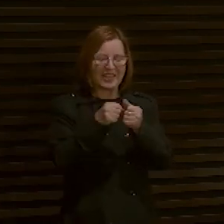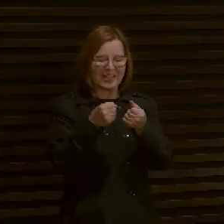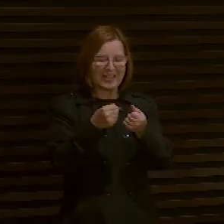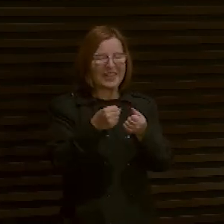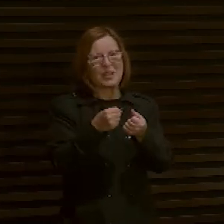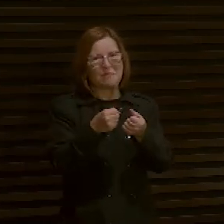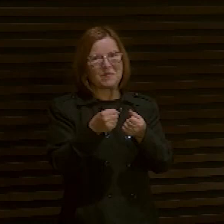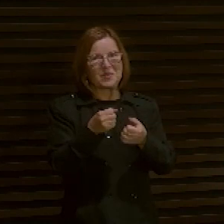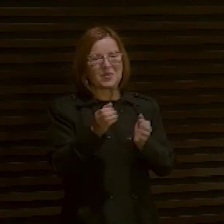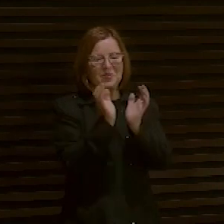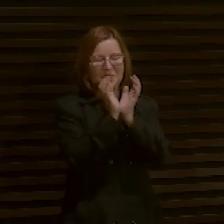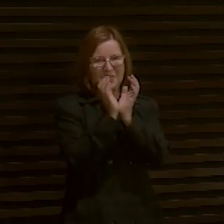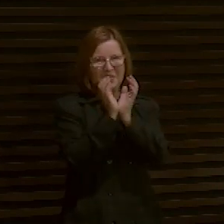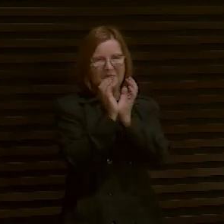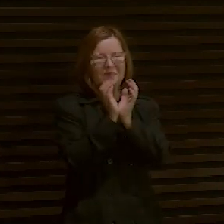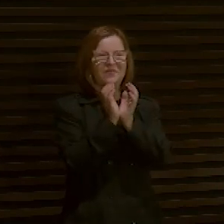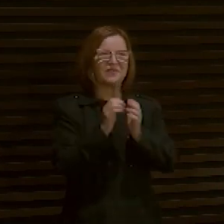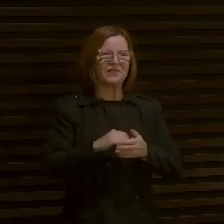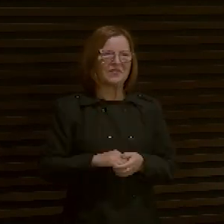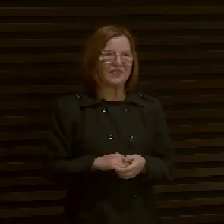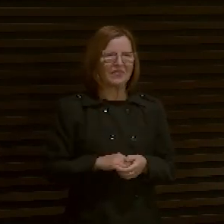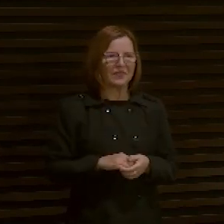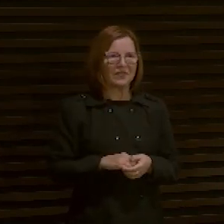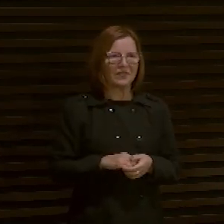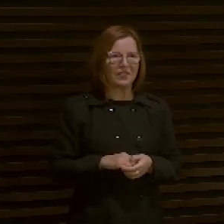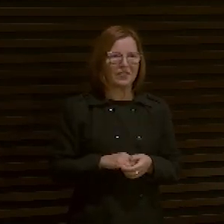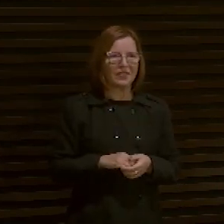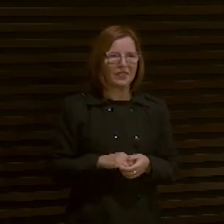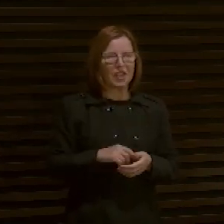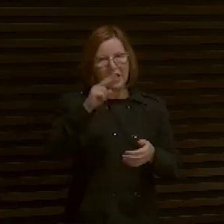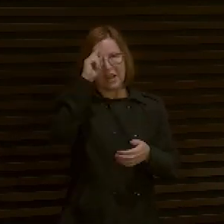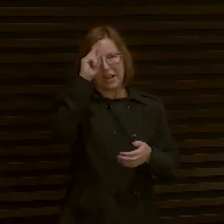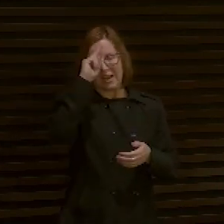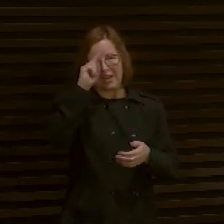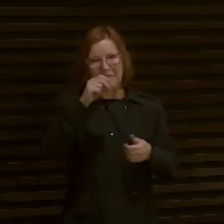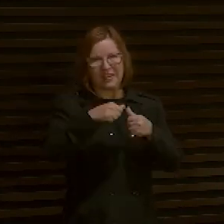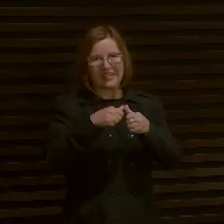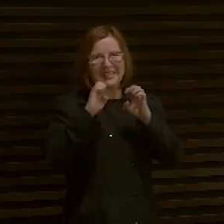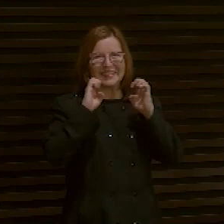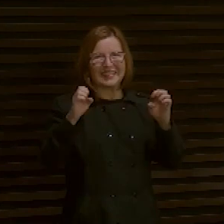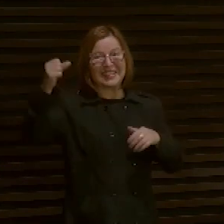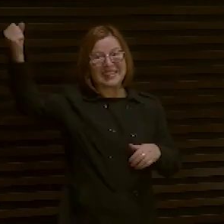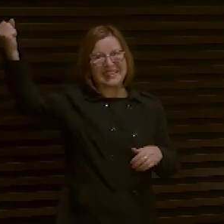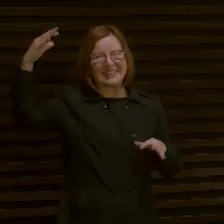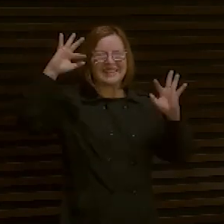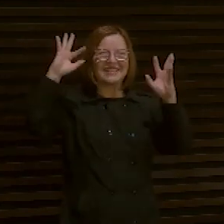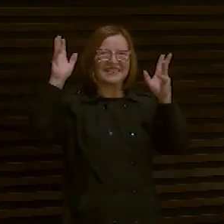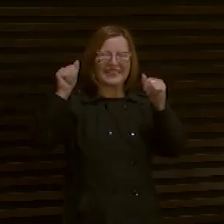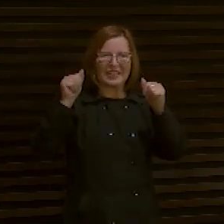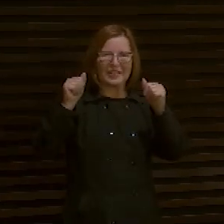ceia do Senhor. Que você lembre desse evangelho, dessa graça maravilhosa, para nós